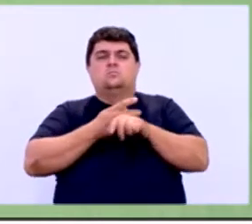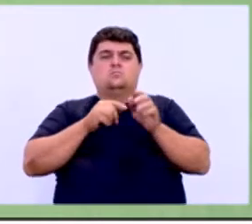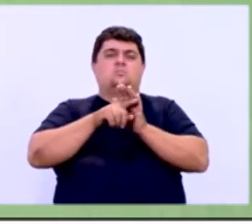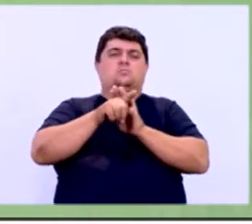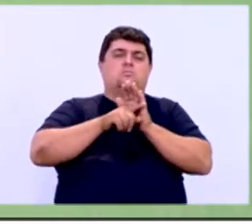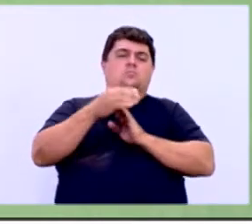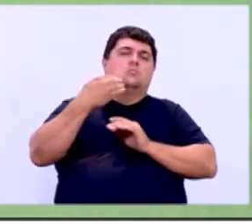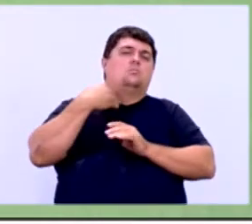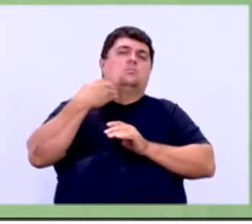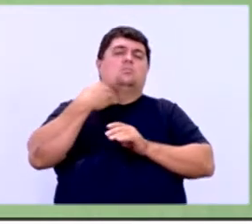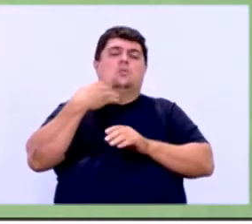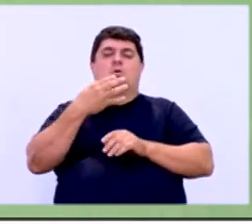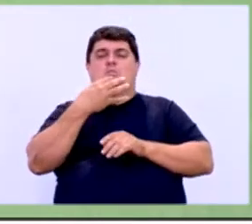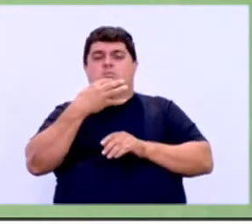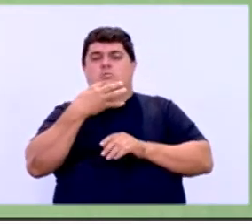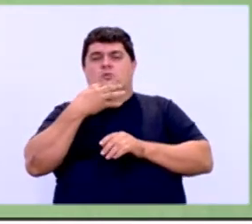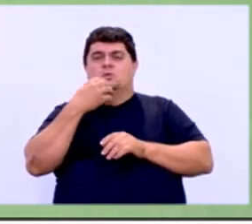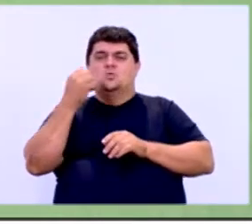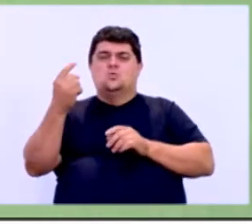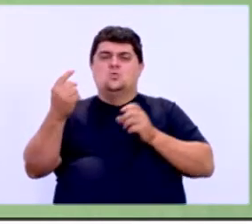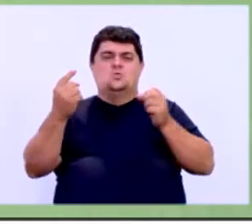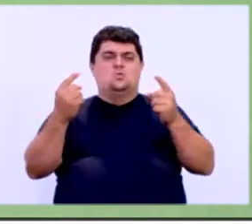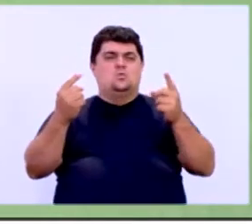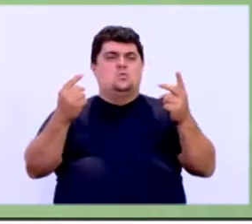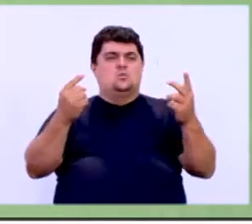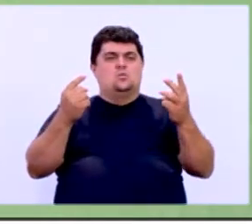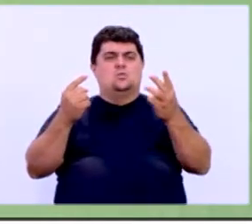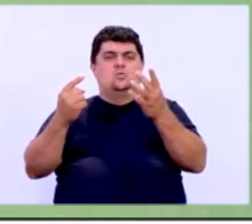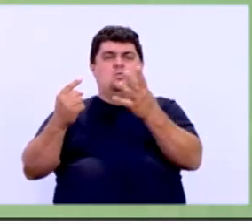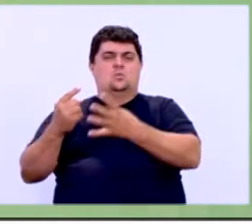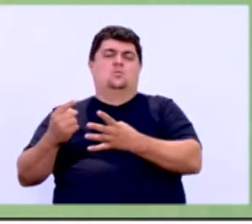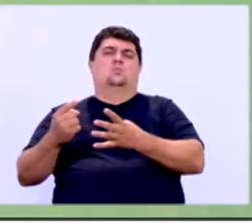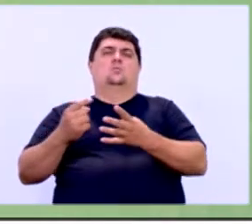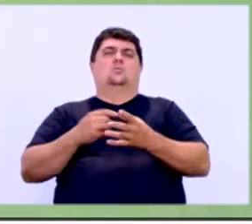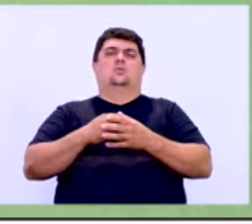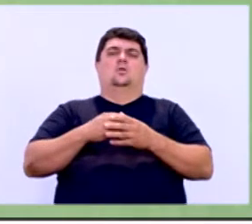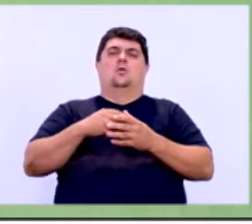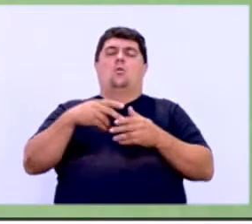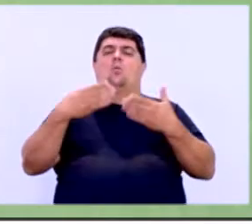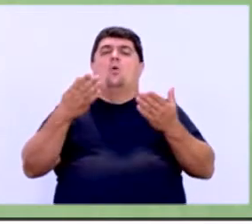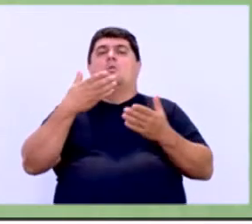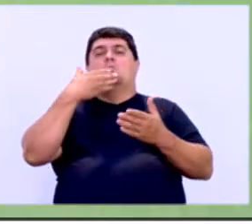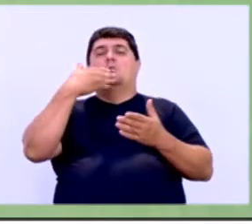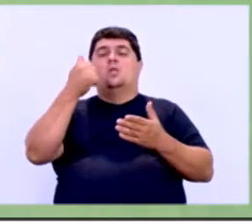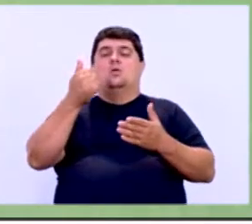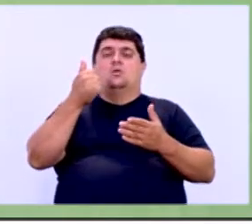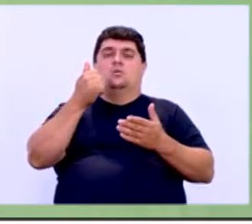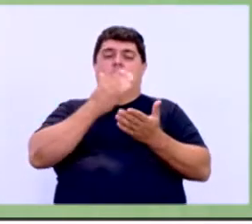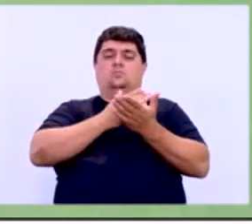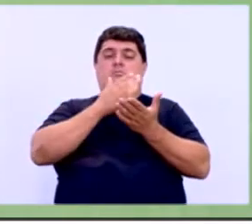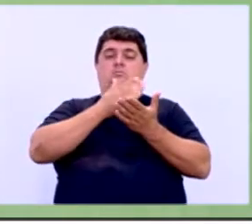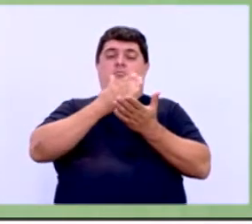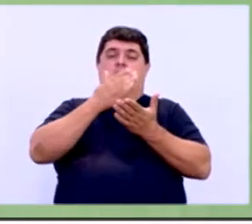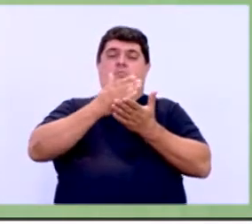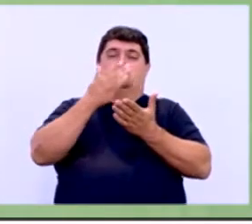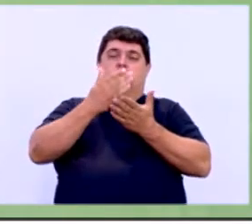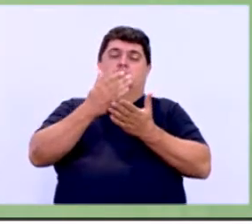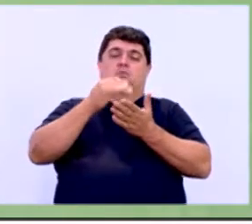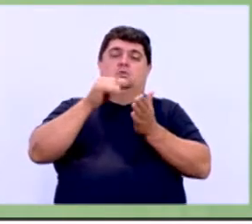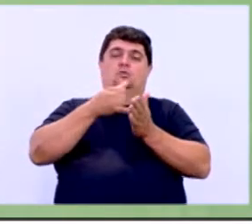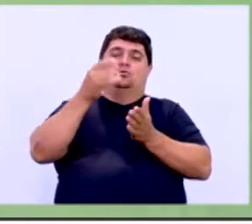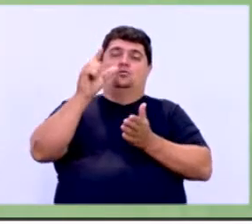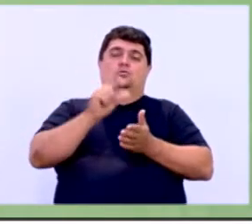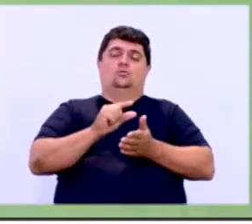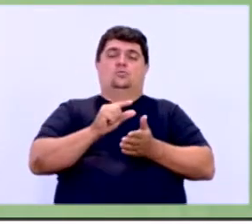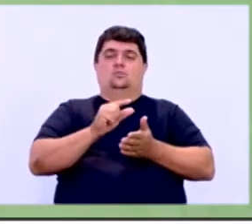em bancos, né, banco 1, banco 2, banco 3, para ver o banco que vai dar um maior tempo para ele, para pagar esse